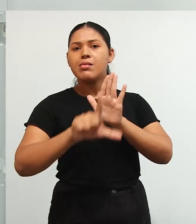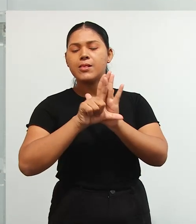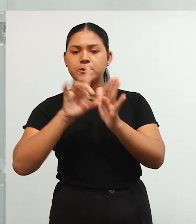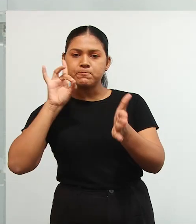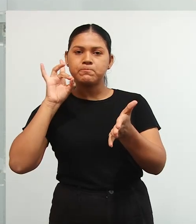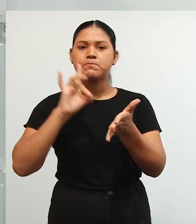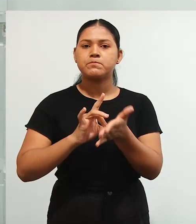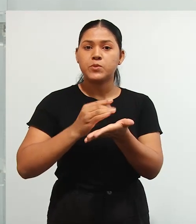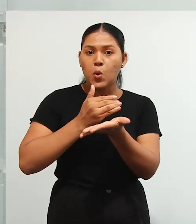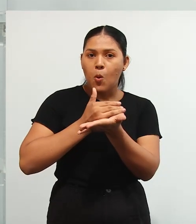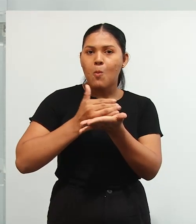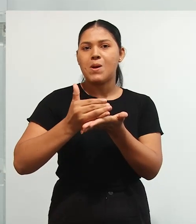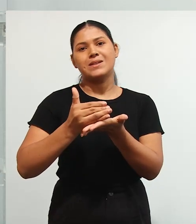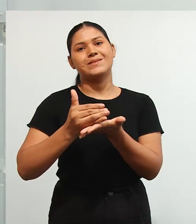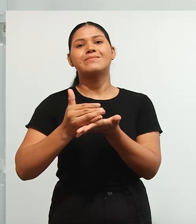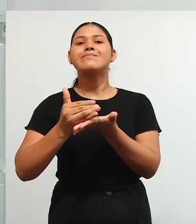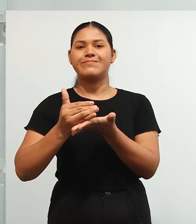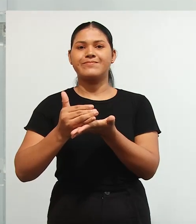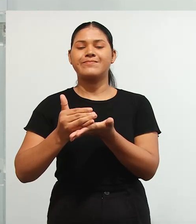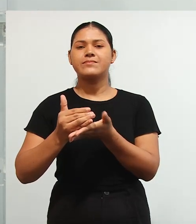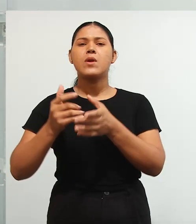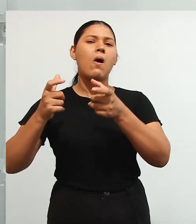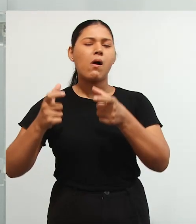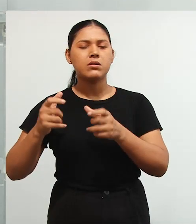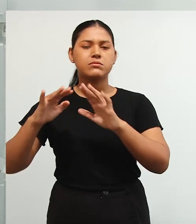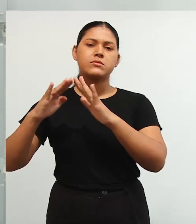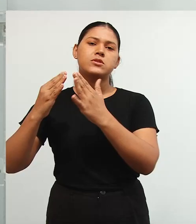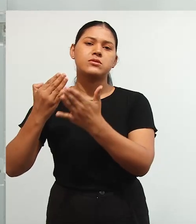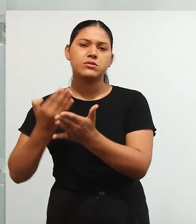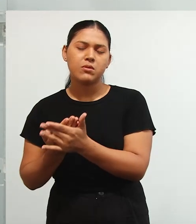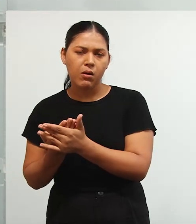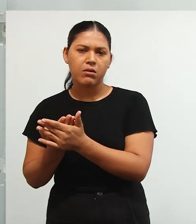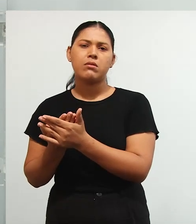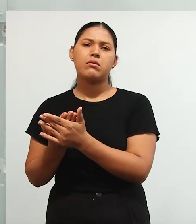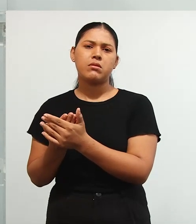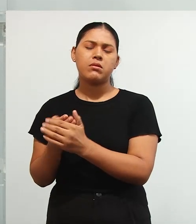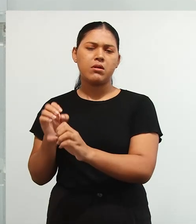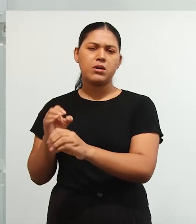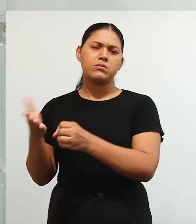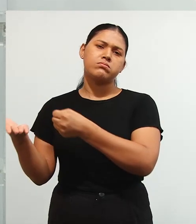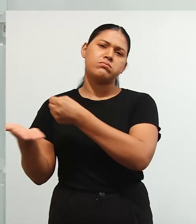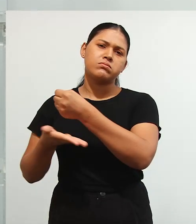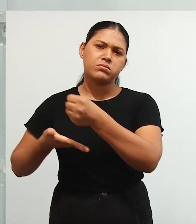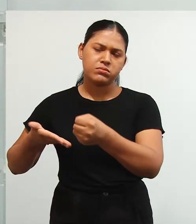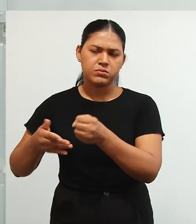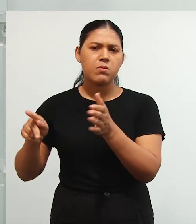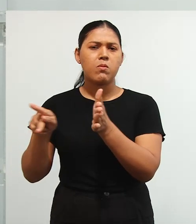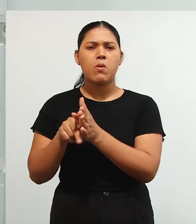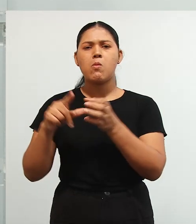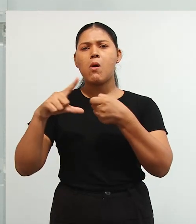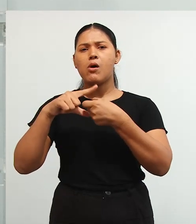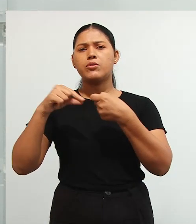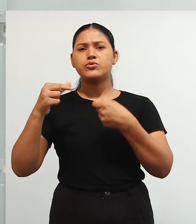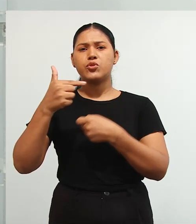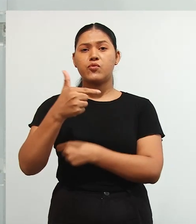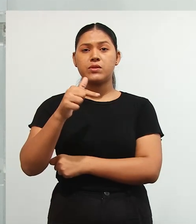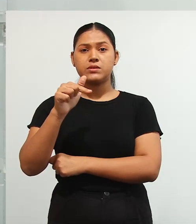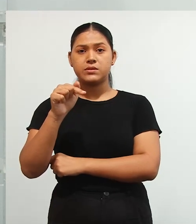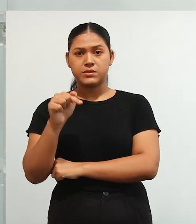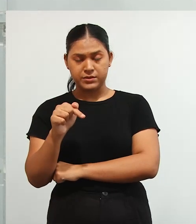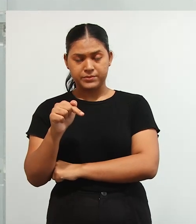efetivamente aplicada, especialmente nos estabelecimentos escolares de educação básica, conforme preconiza o artigo 27